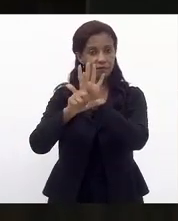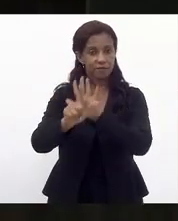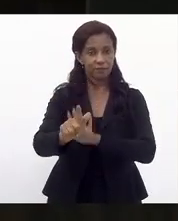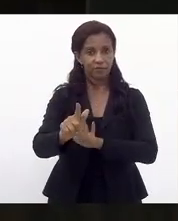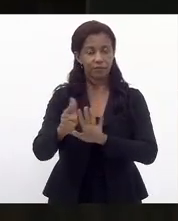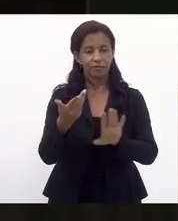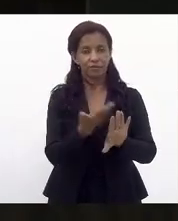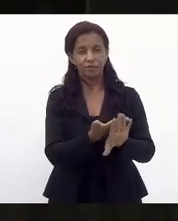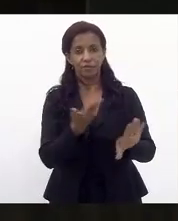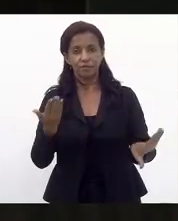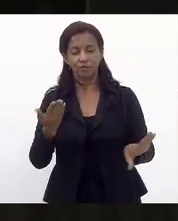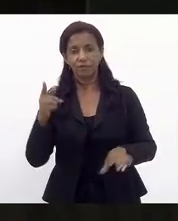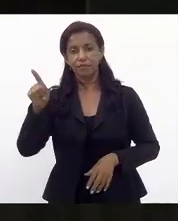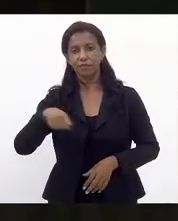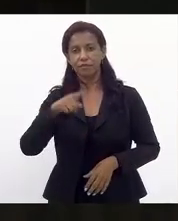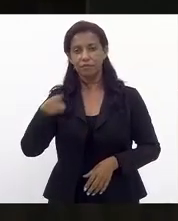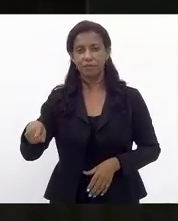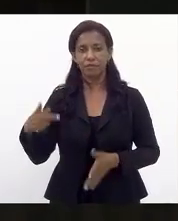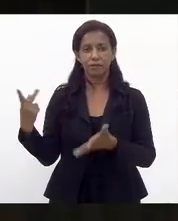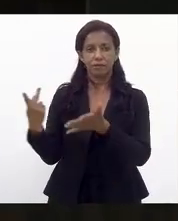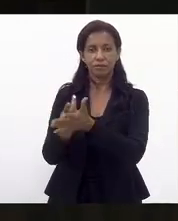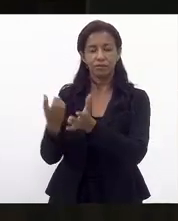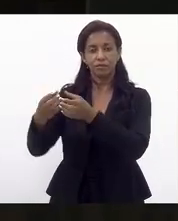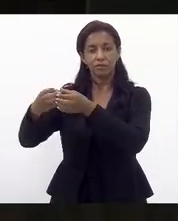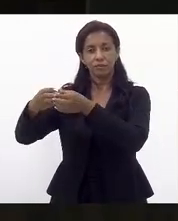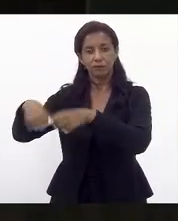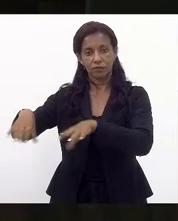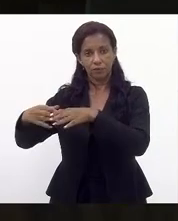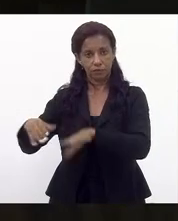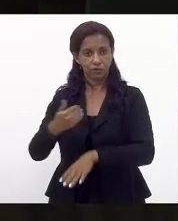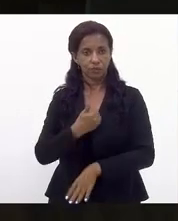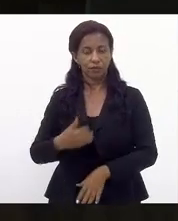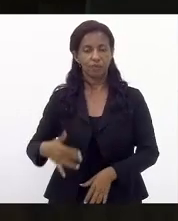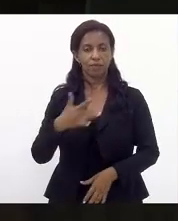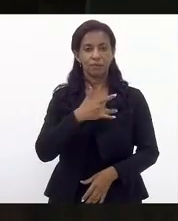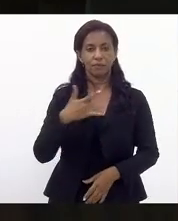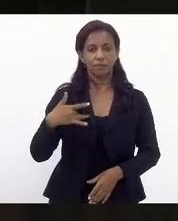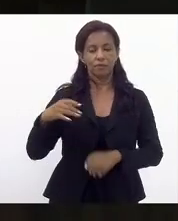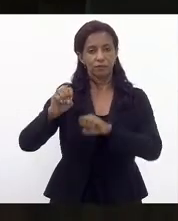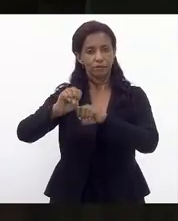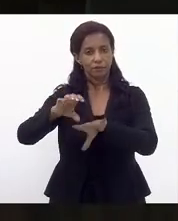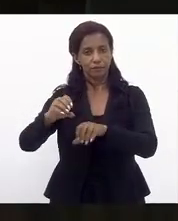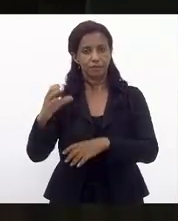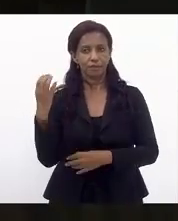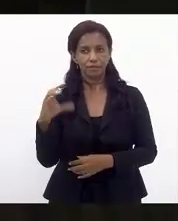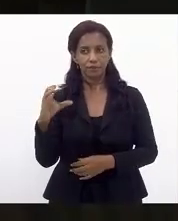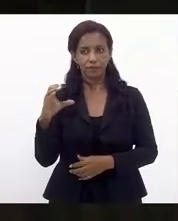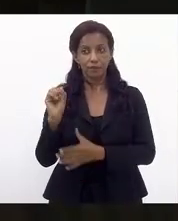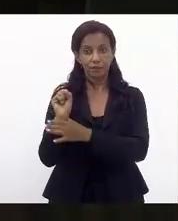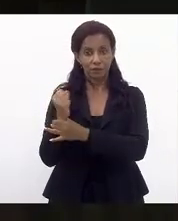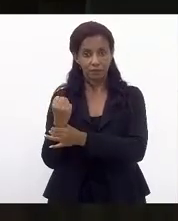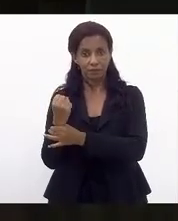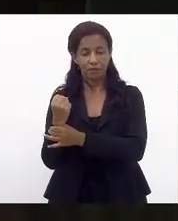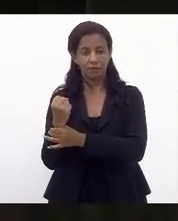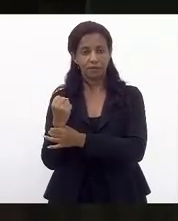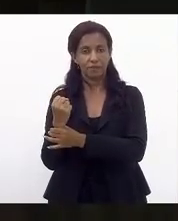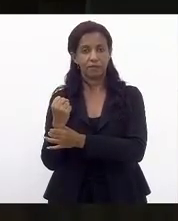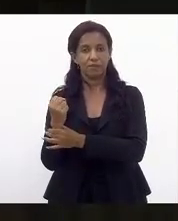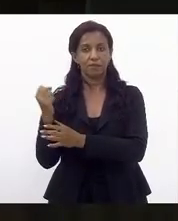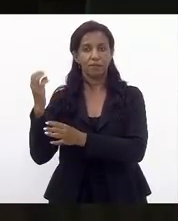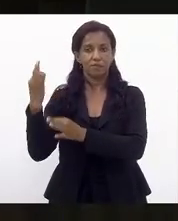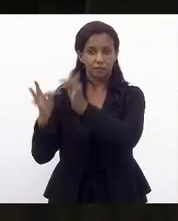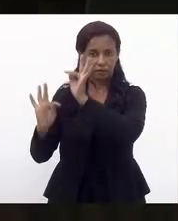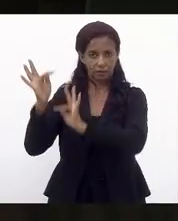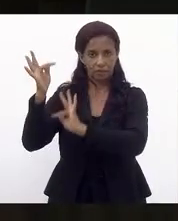o afastamento da vedação para a o concurso público nas áreas de saúde educação ciência segurança Ciência